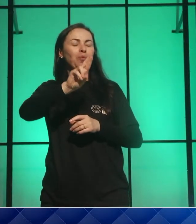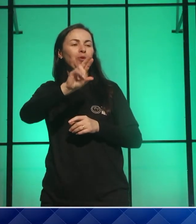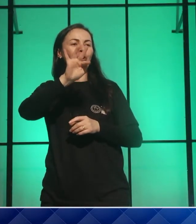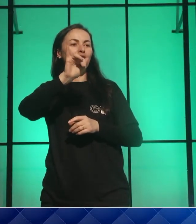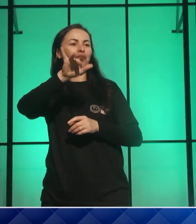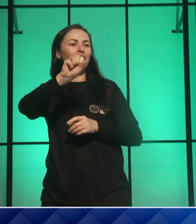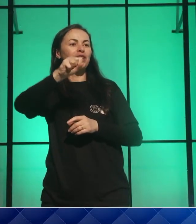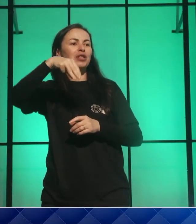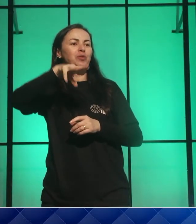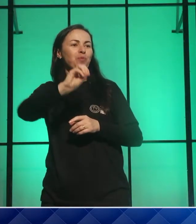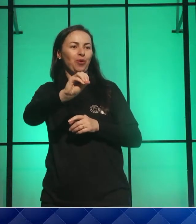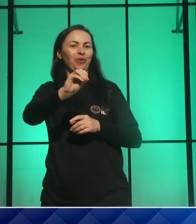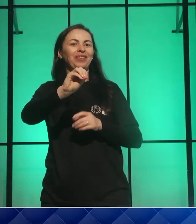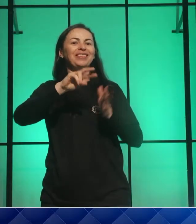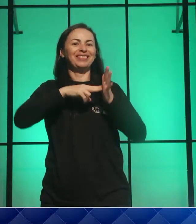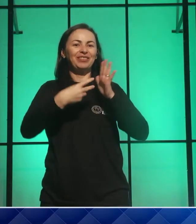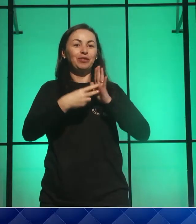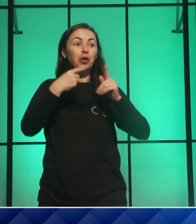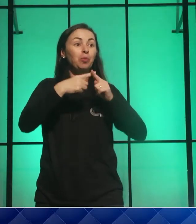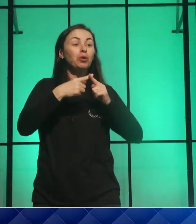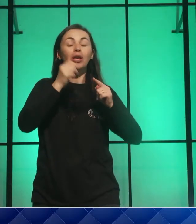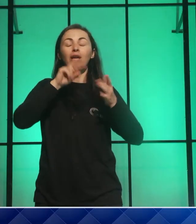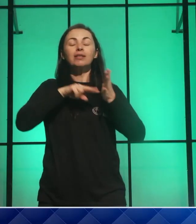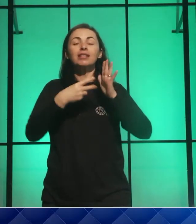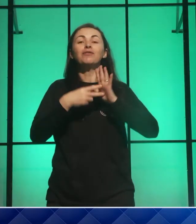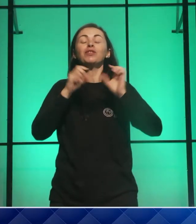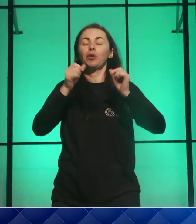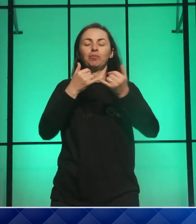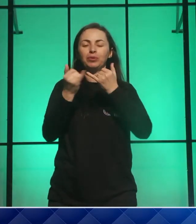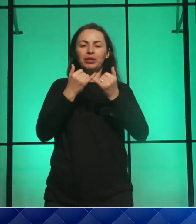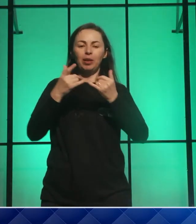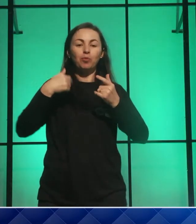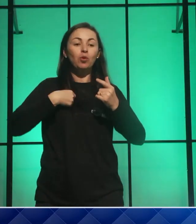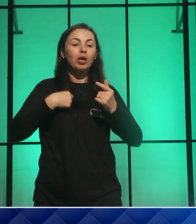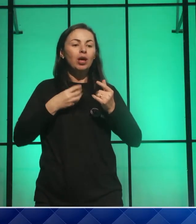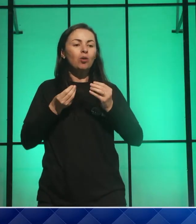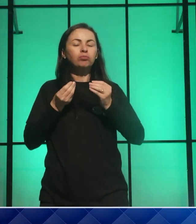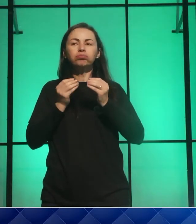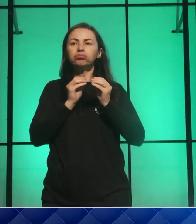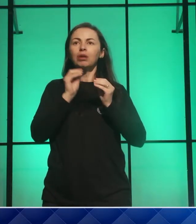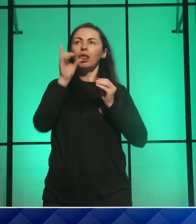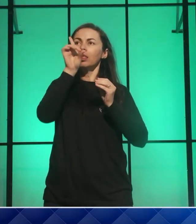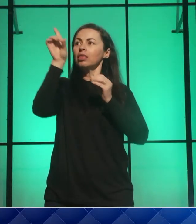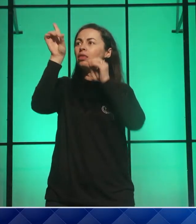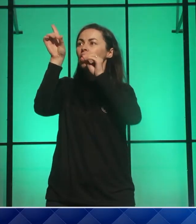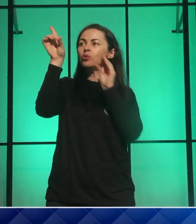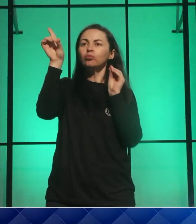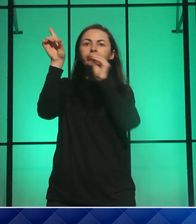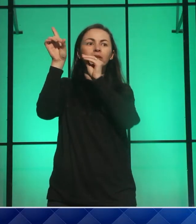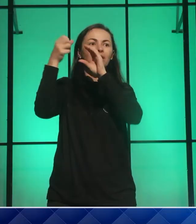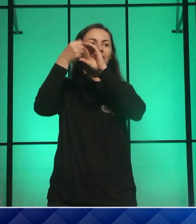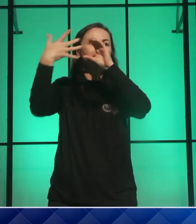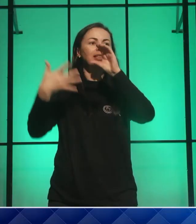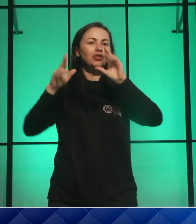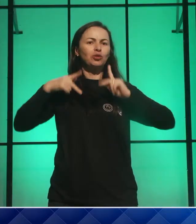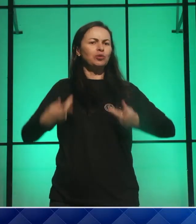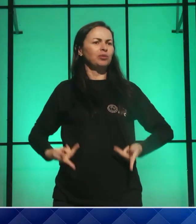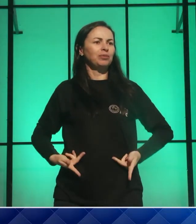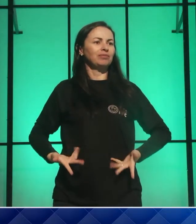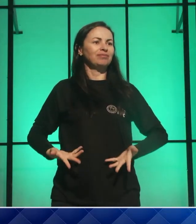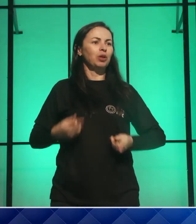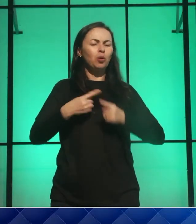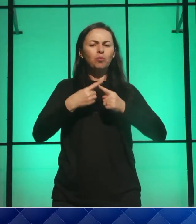Deus características humanas. Por quê? Porque, gente, Deus não é compreensível, Deus não